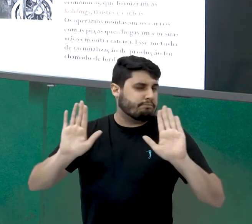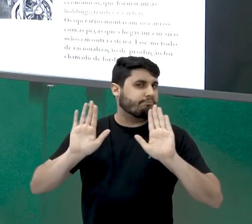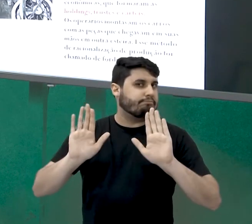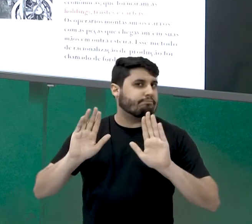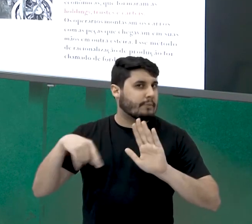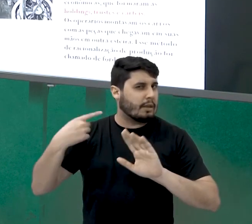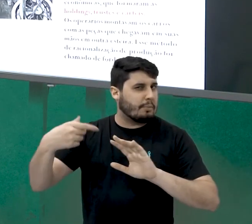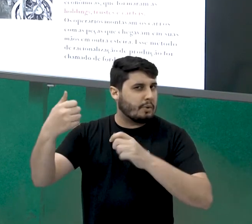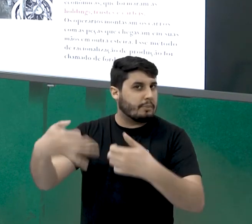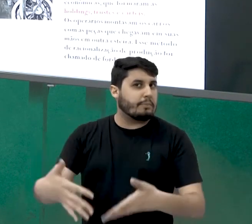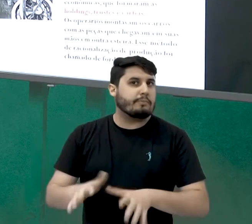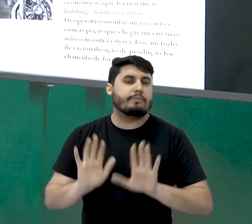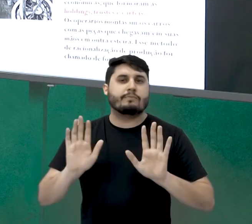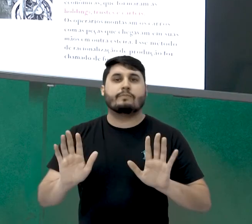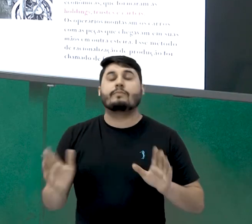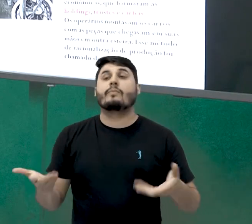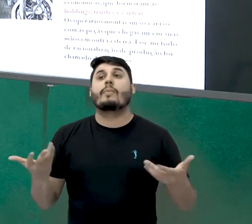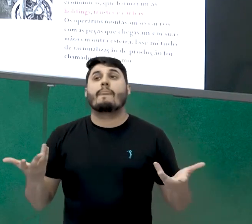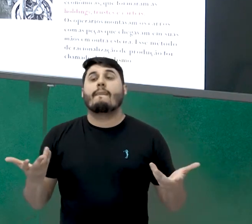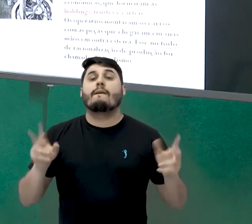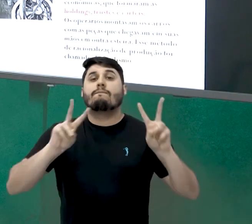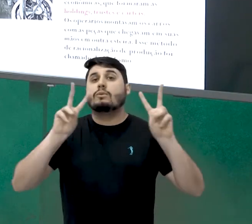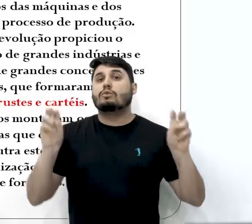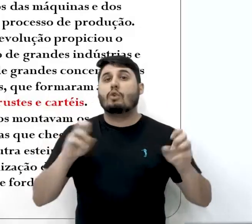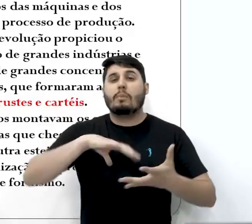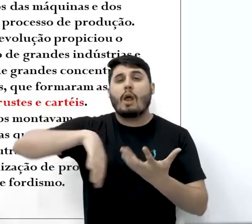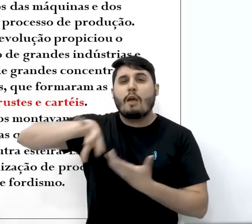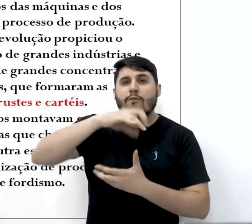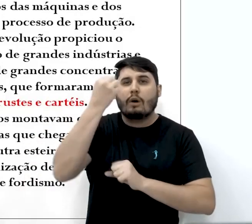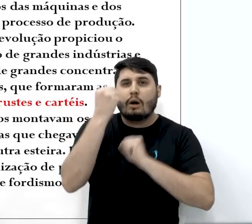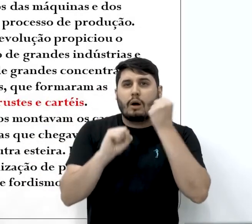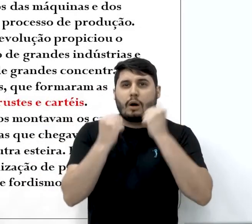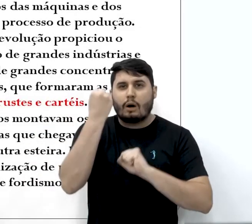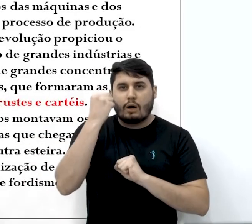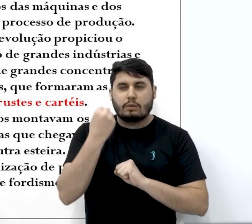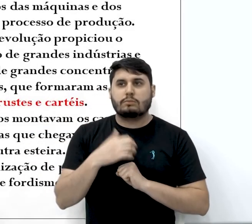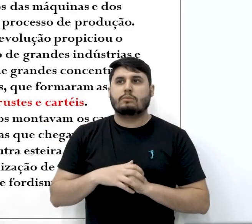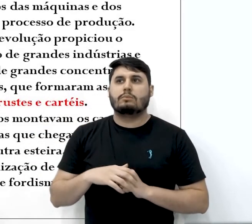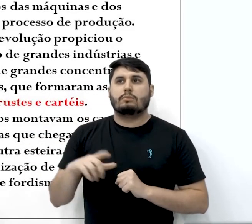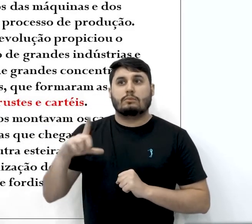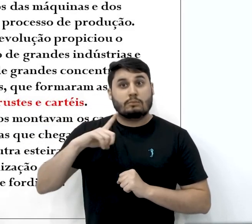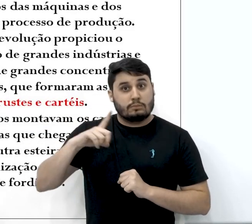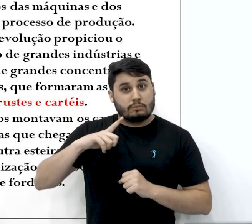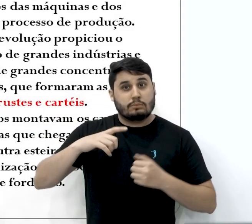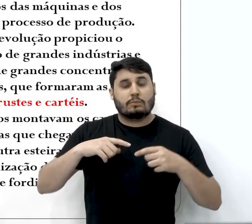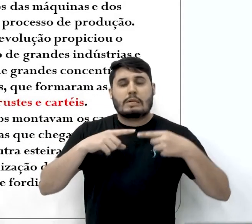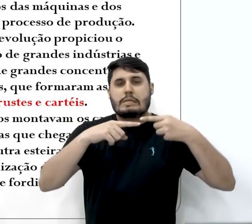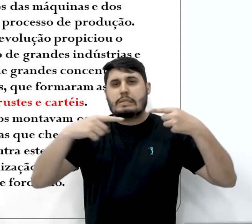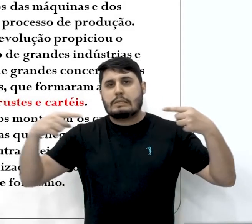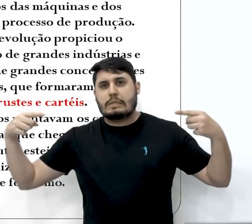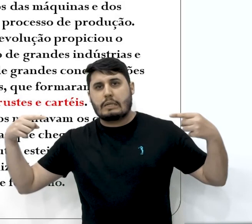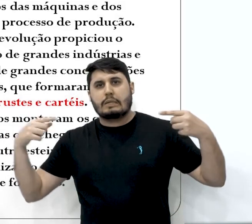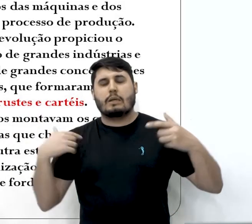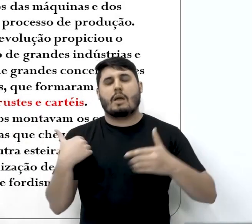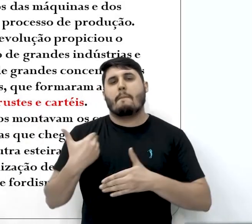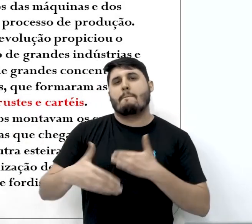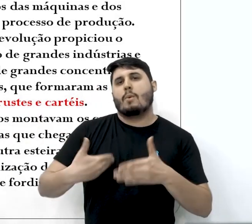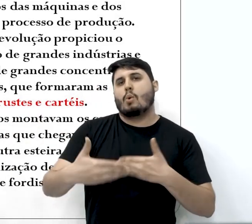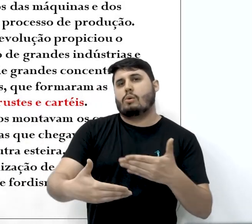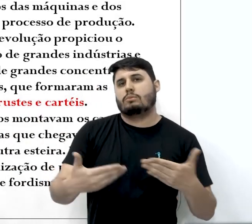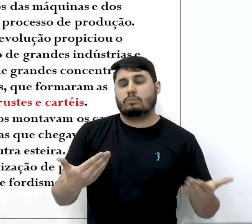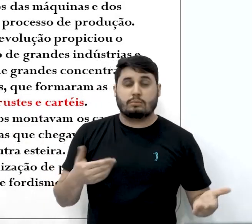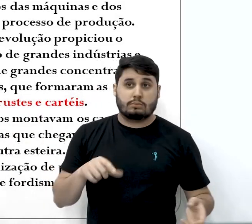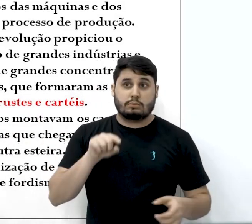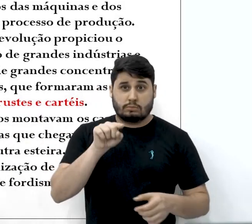segunda revolução industrial, está aqui, né, uma linha produtiva. Vocês podem perceber, né, que tudo